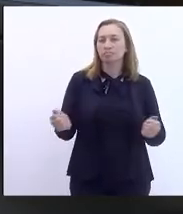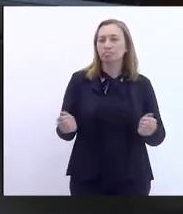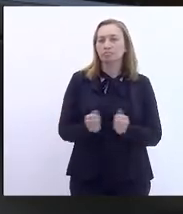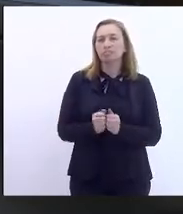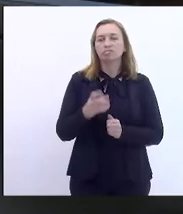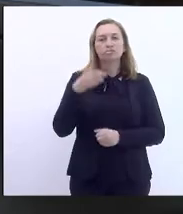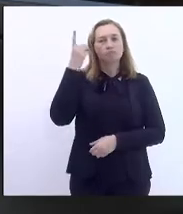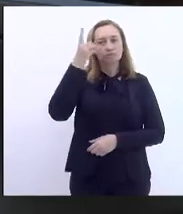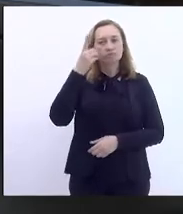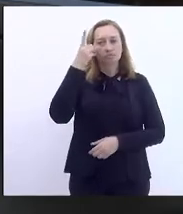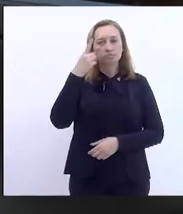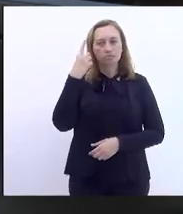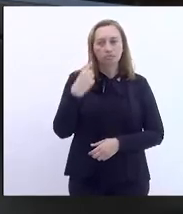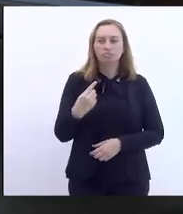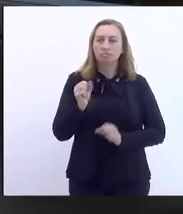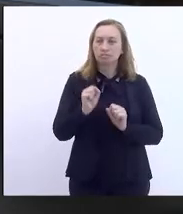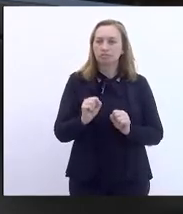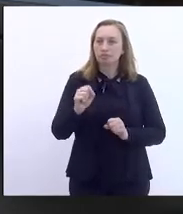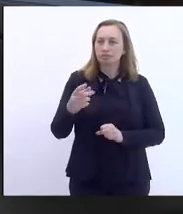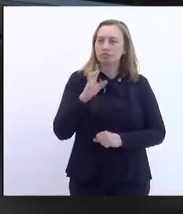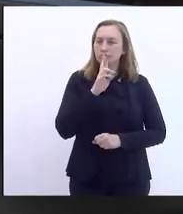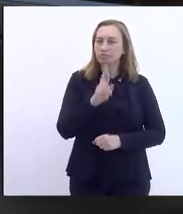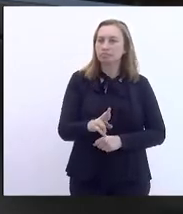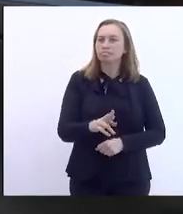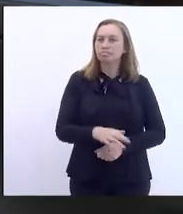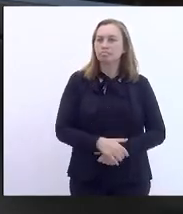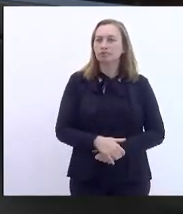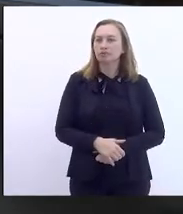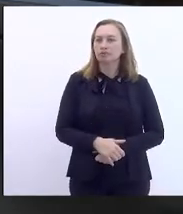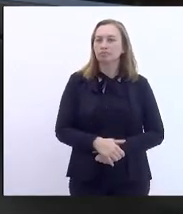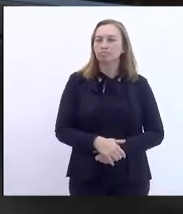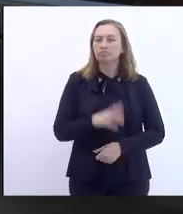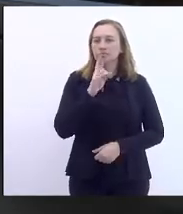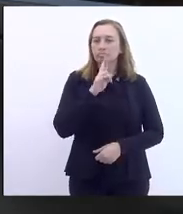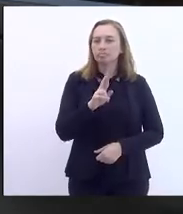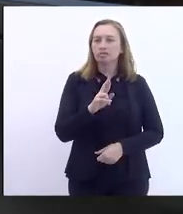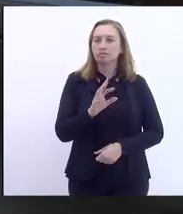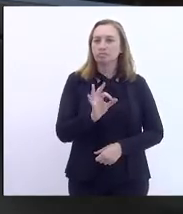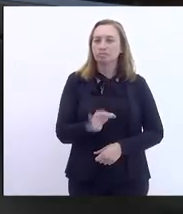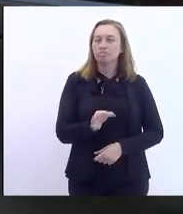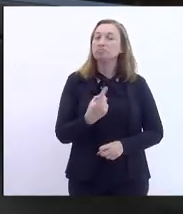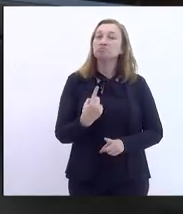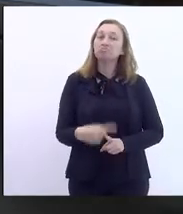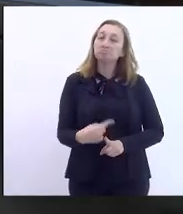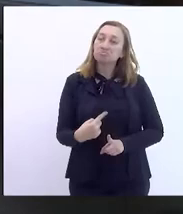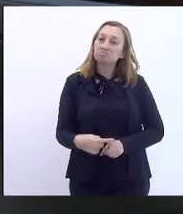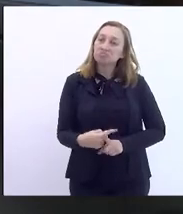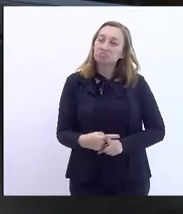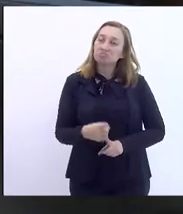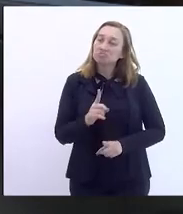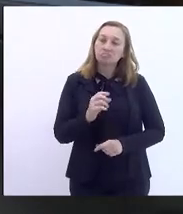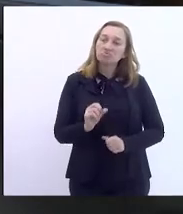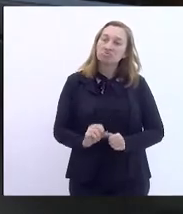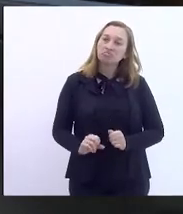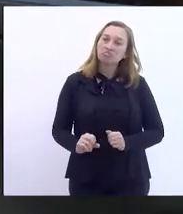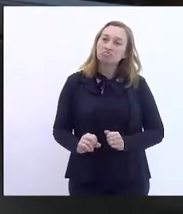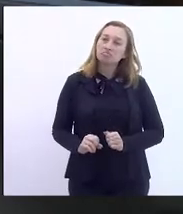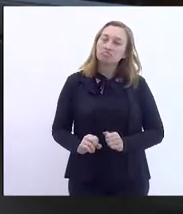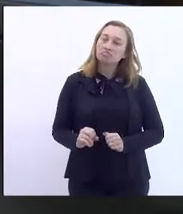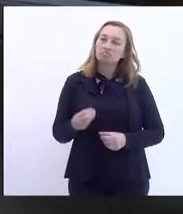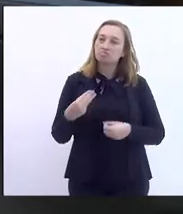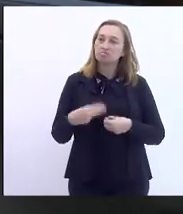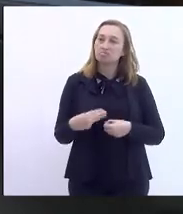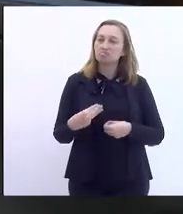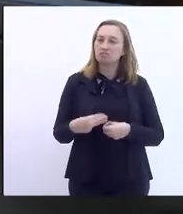para que ele possa responder né e responder inclusive porque não fez saber ao